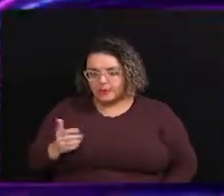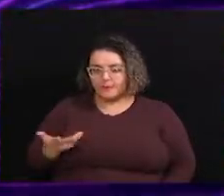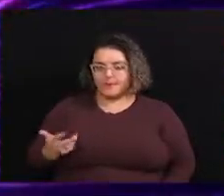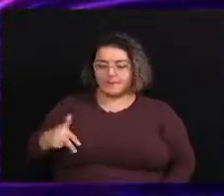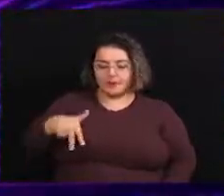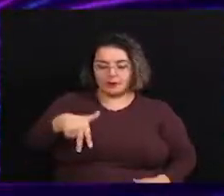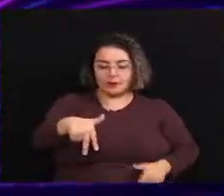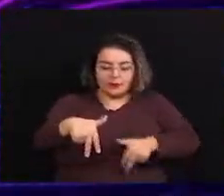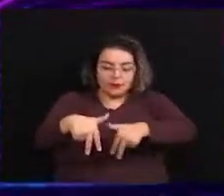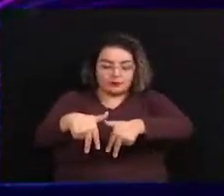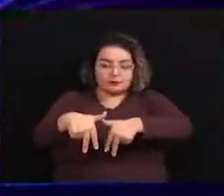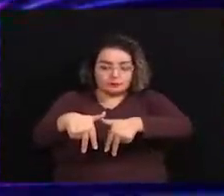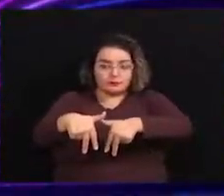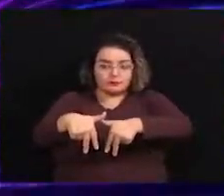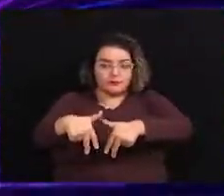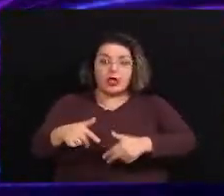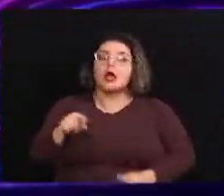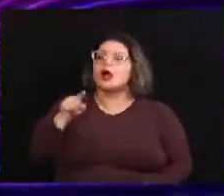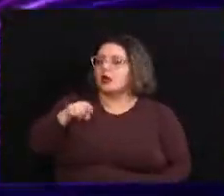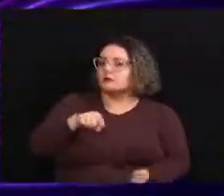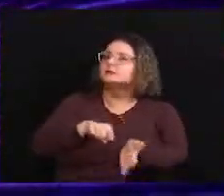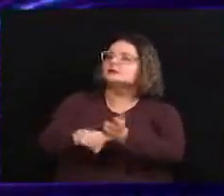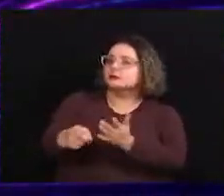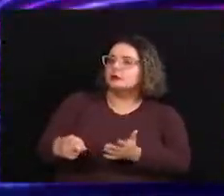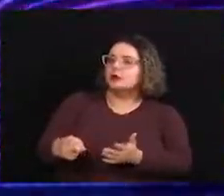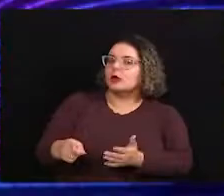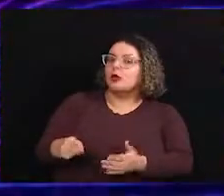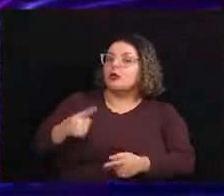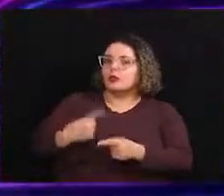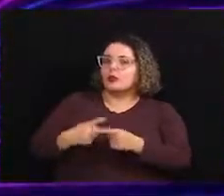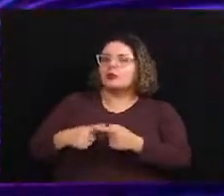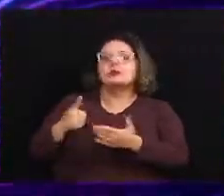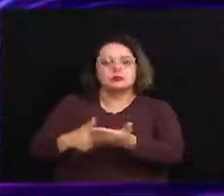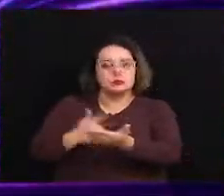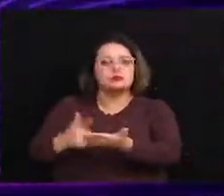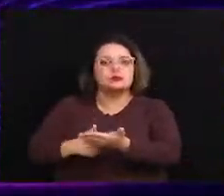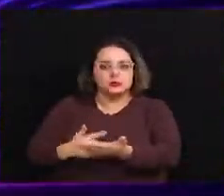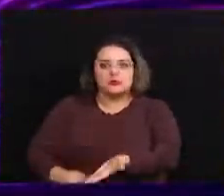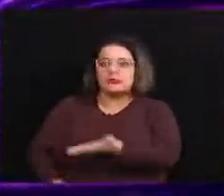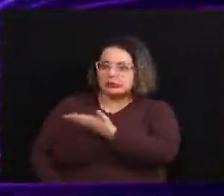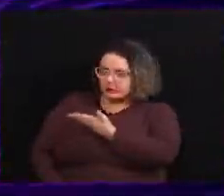Essa é uma ótima questão, porque o bairro dos Corpos Elétricos, ele tem